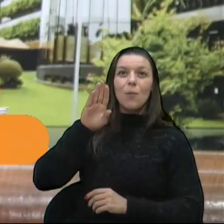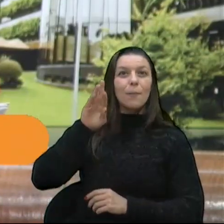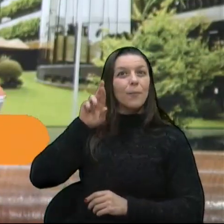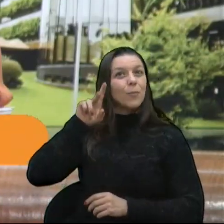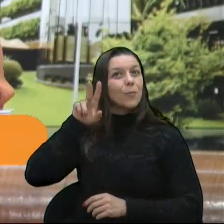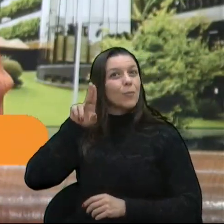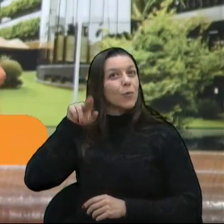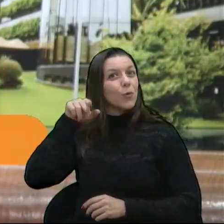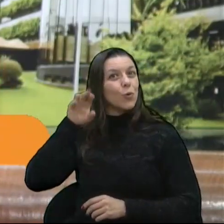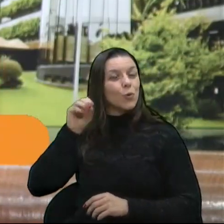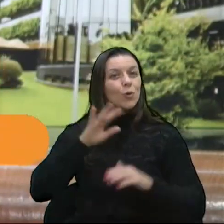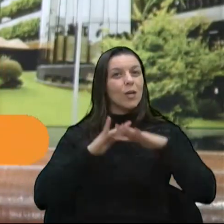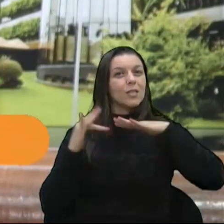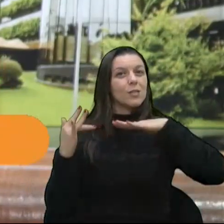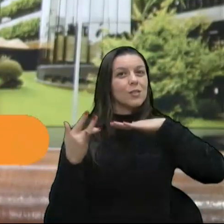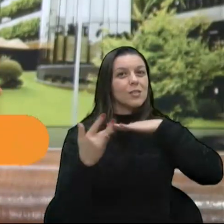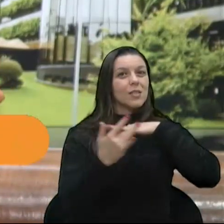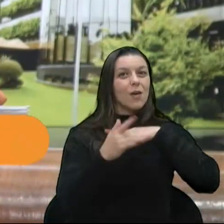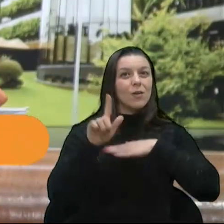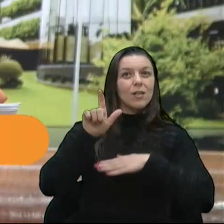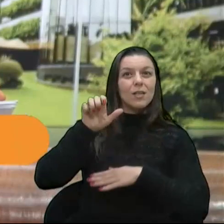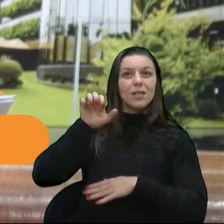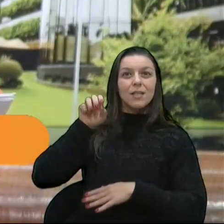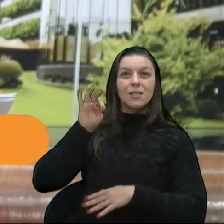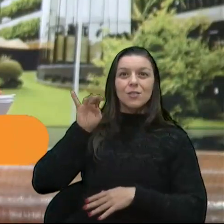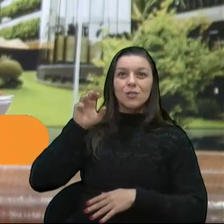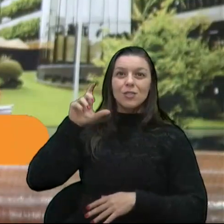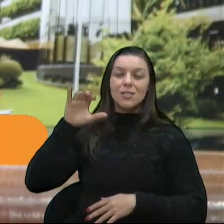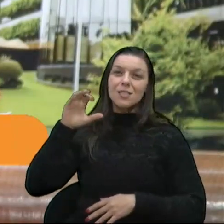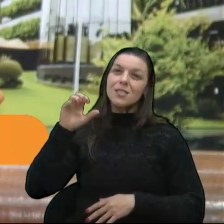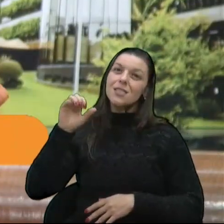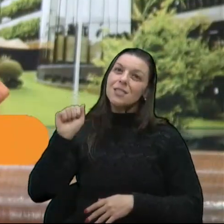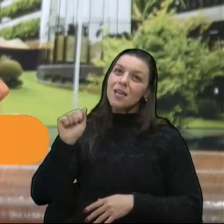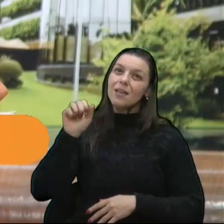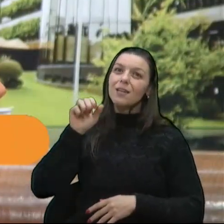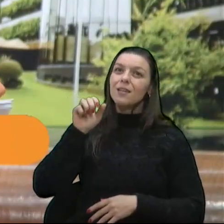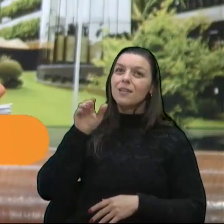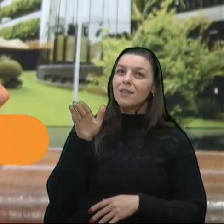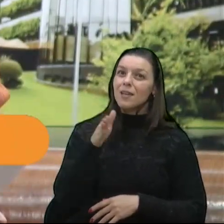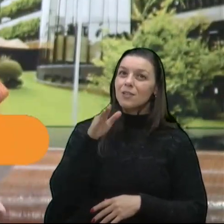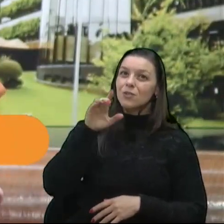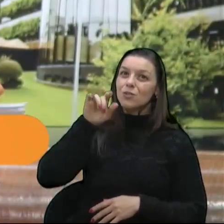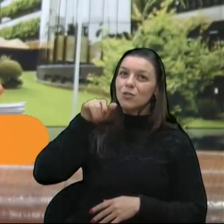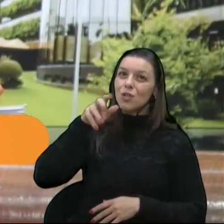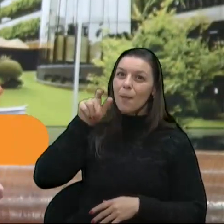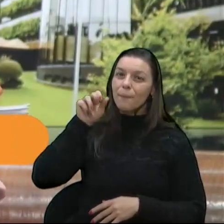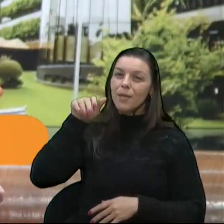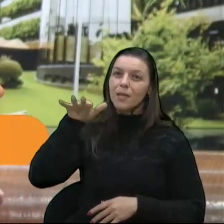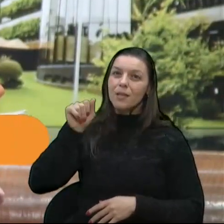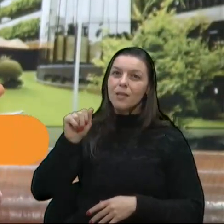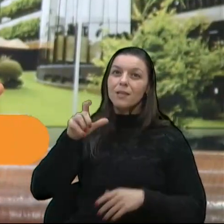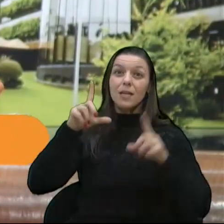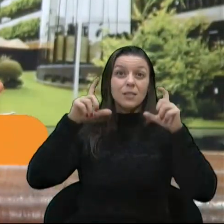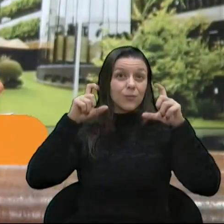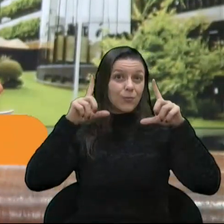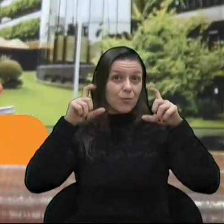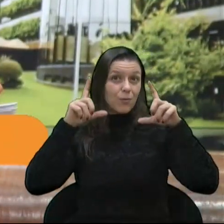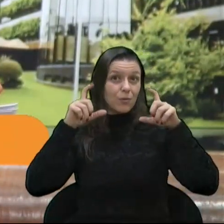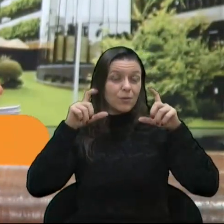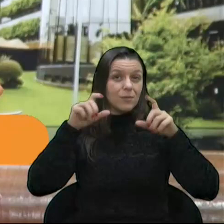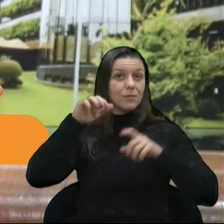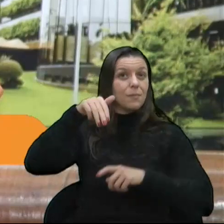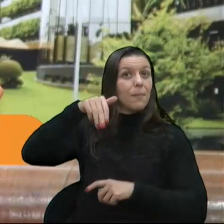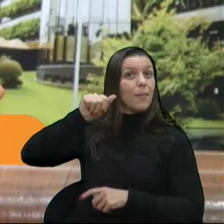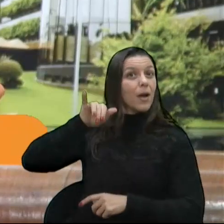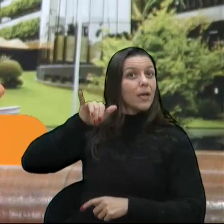Silva. Nas redes sociais ficaram a Letícia Crelin e a Jamila Bernardin. Nas fotos, a Maitê Dalsoglio.